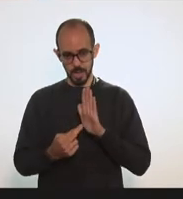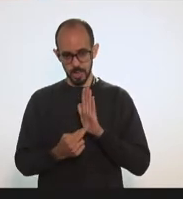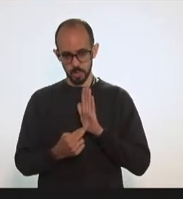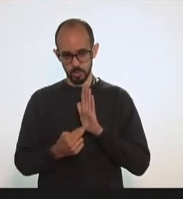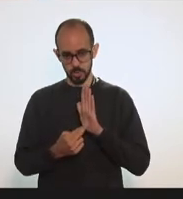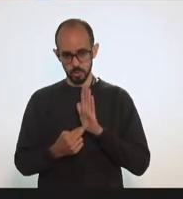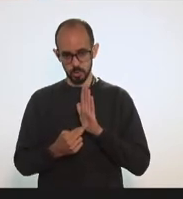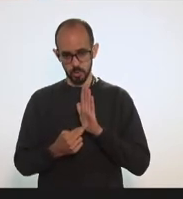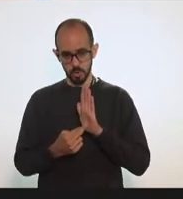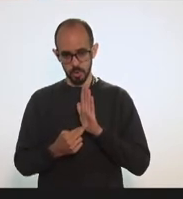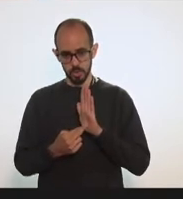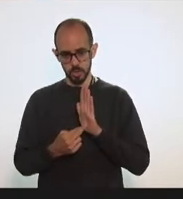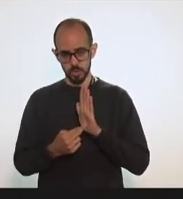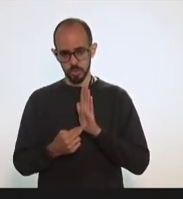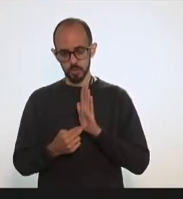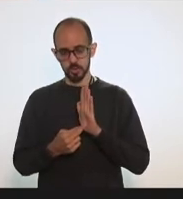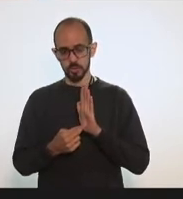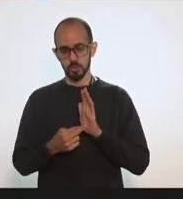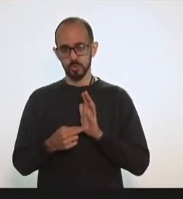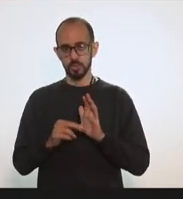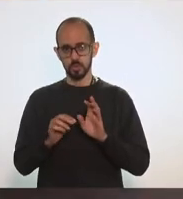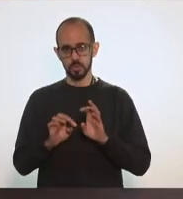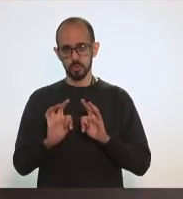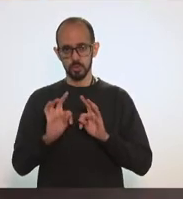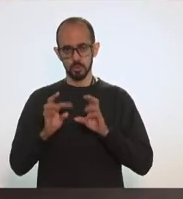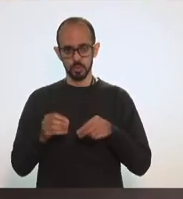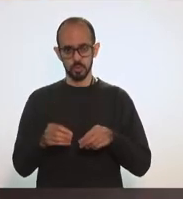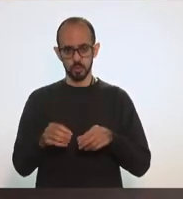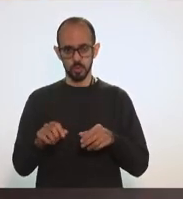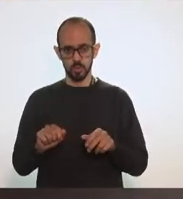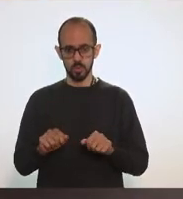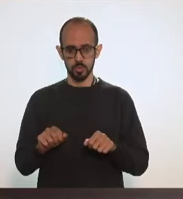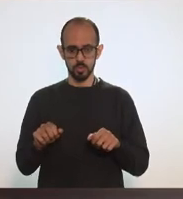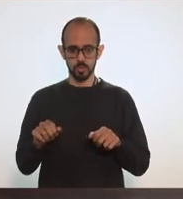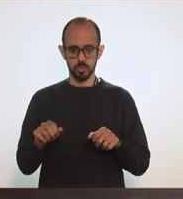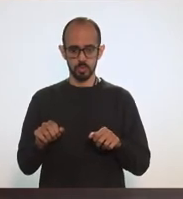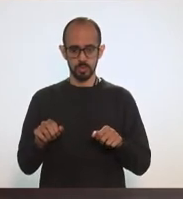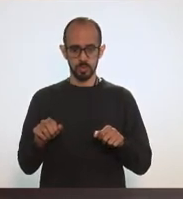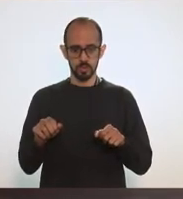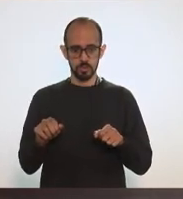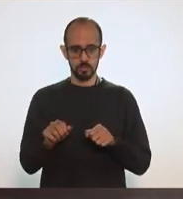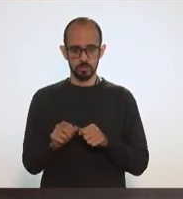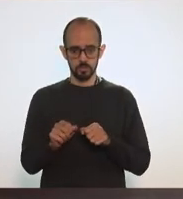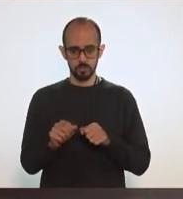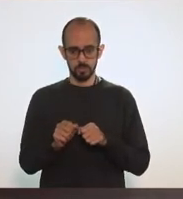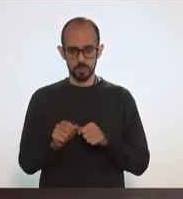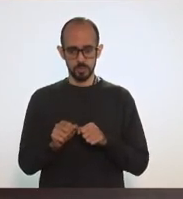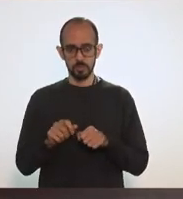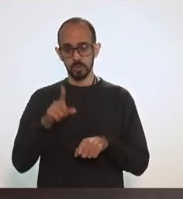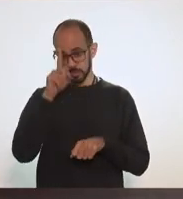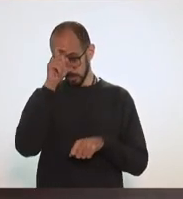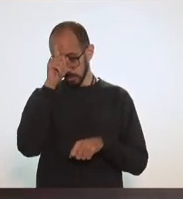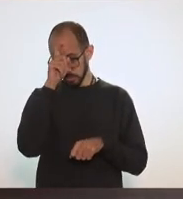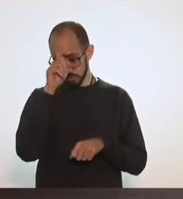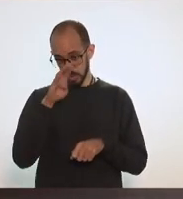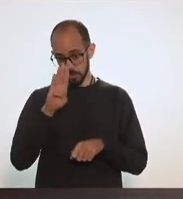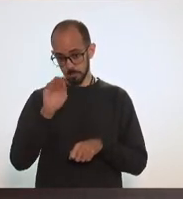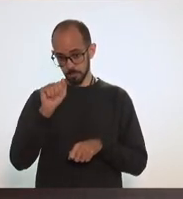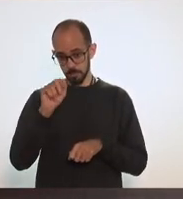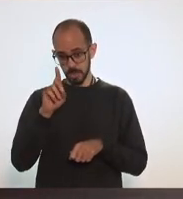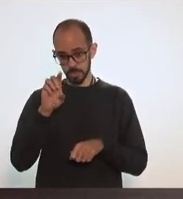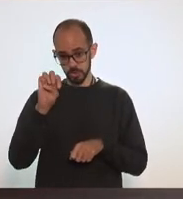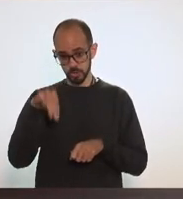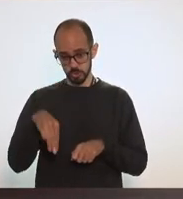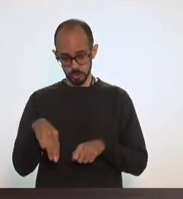prefeito em todo o consonante do relatório, inclusive do Hospital Badim. Na verdade, eu fiz o questionamento